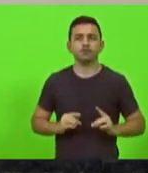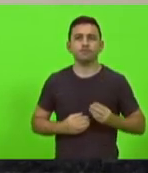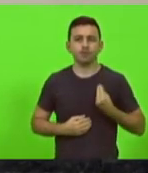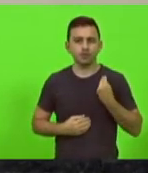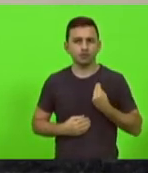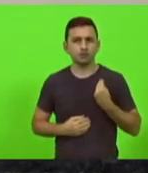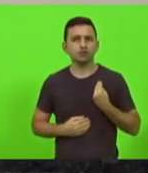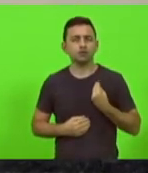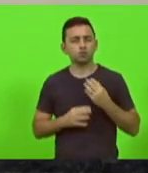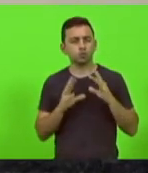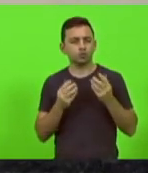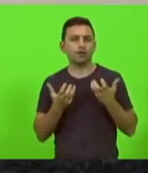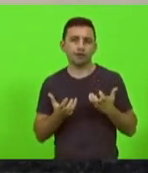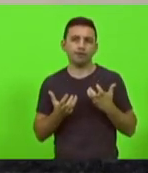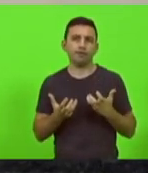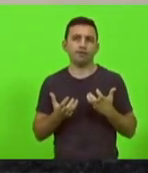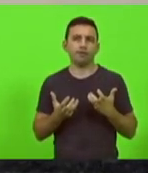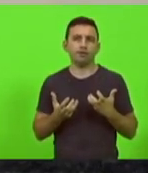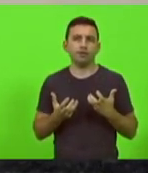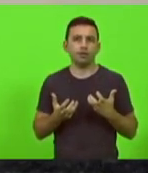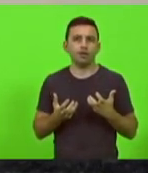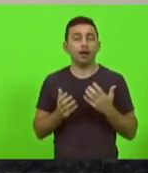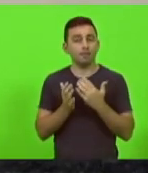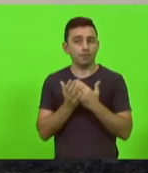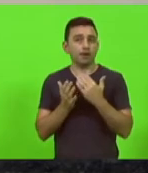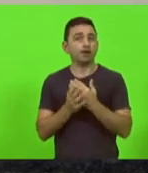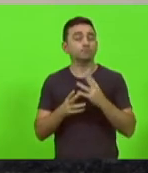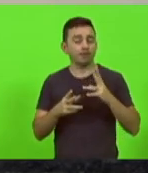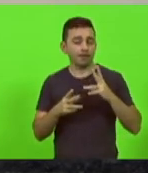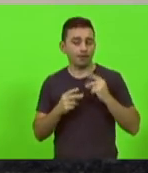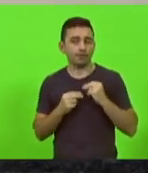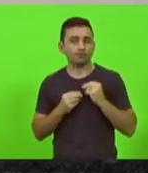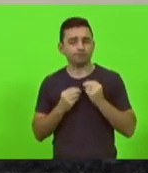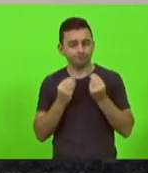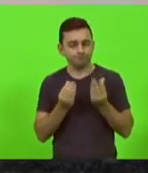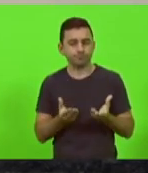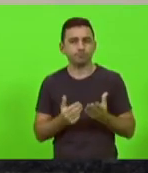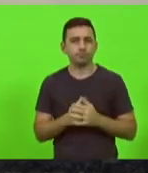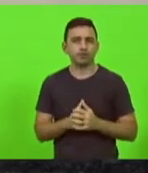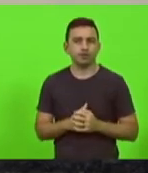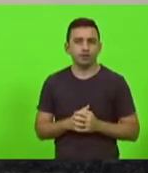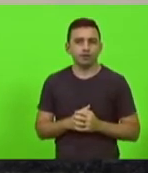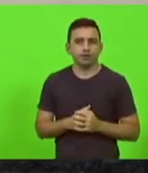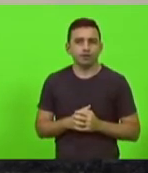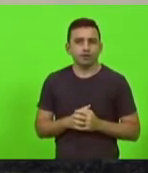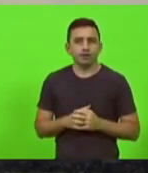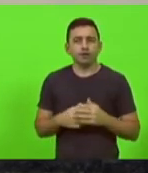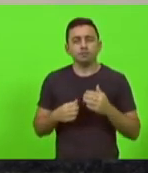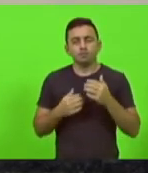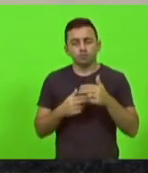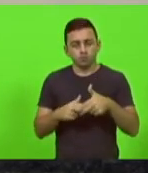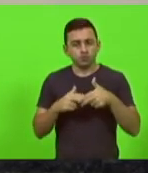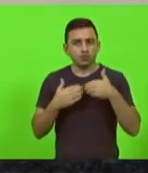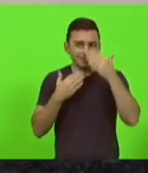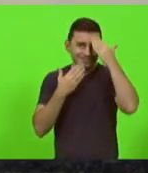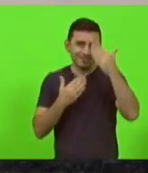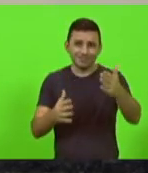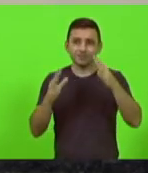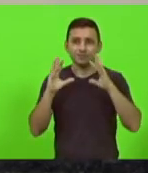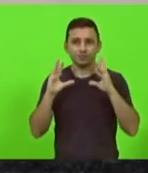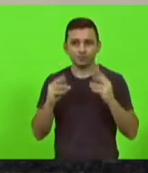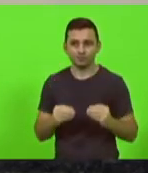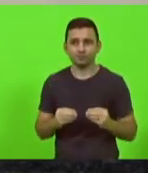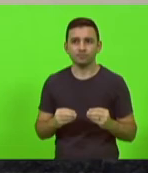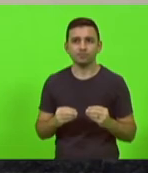ter, mas, acima de tudo, que todos merecem ter. Por isso, eu agradeço a todos